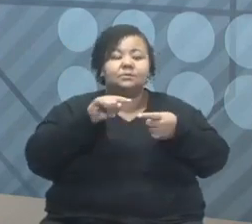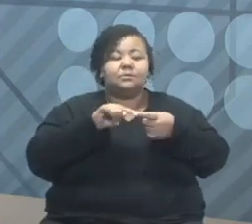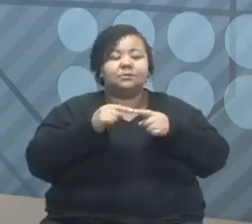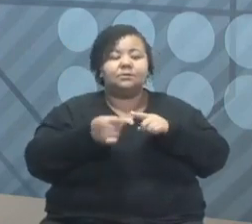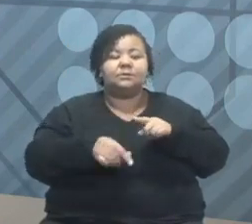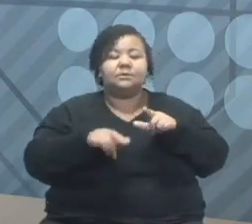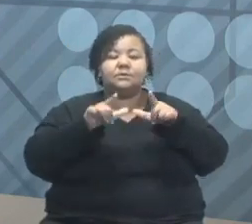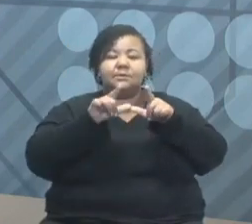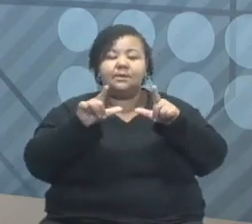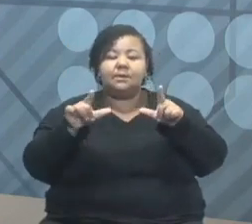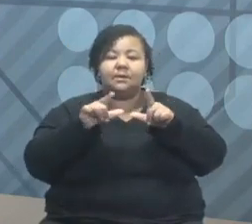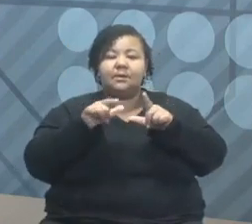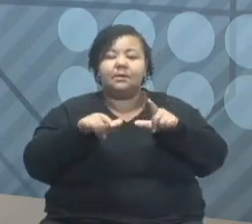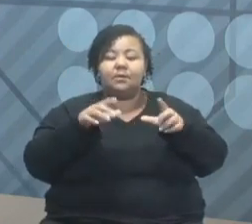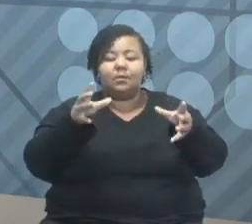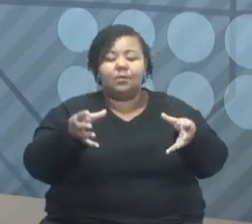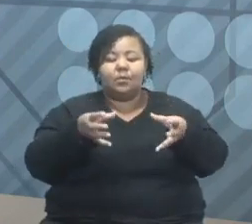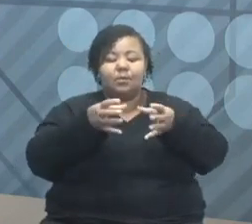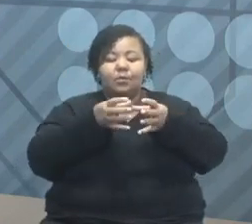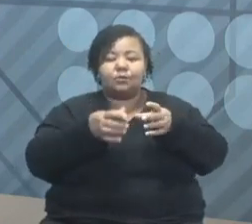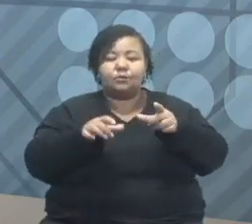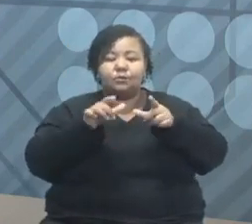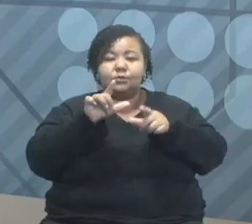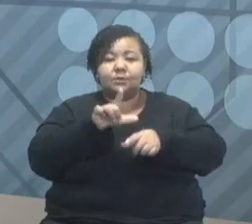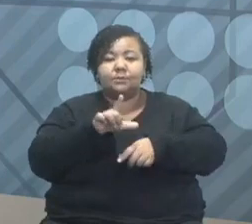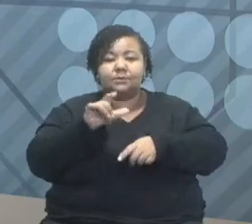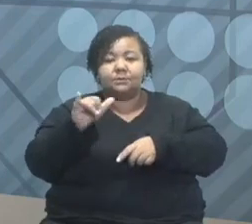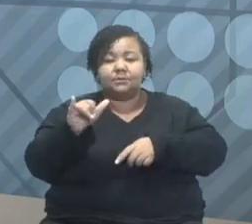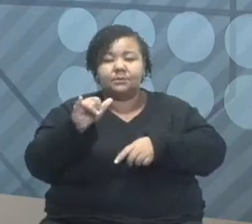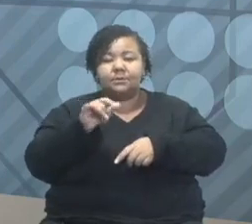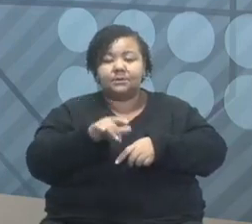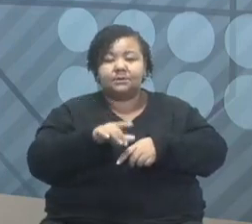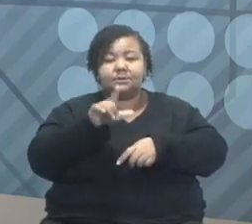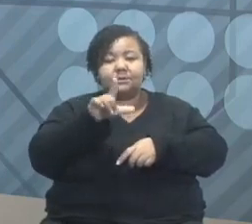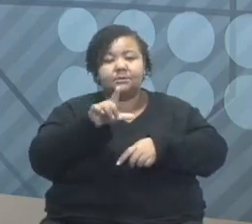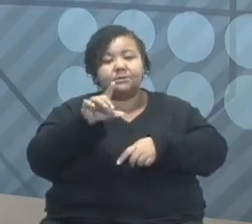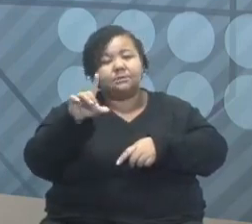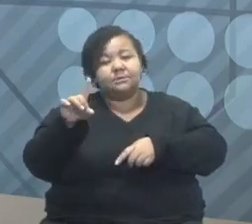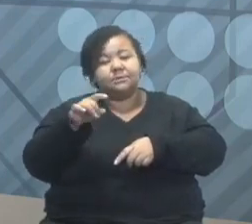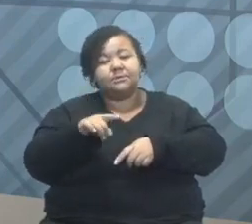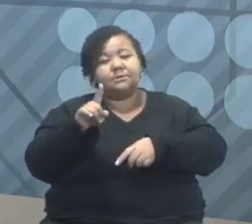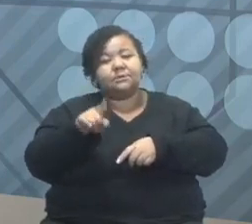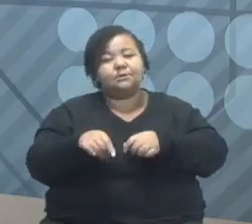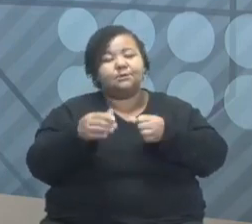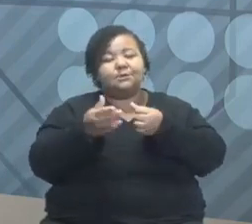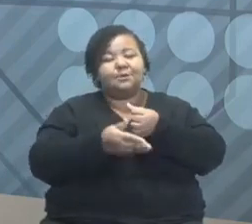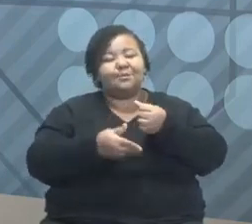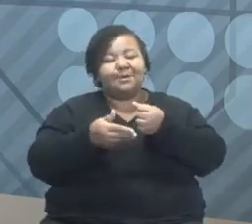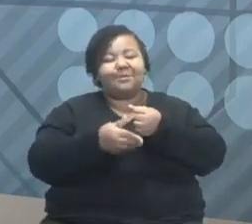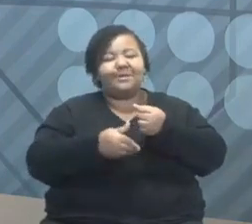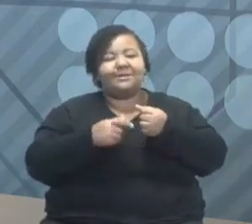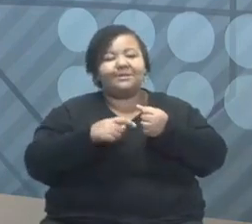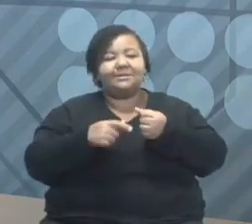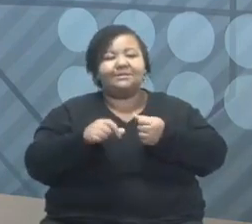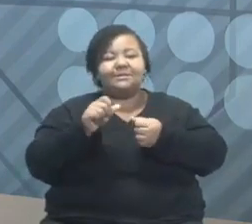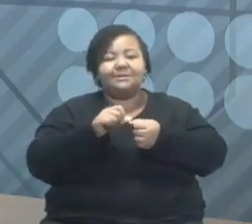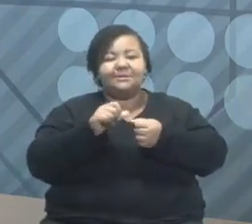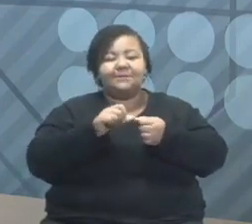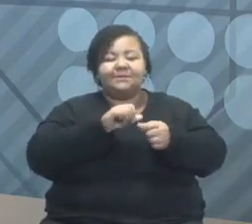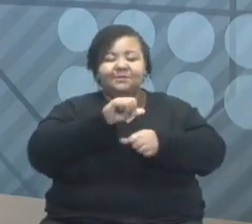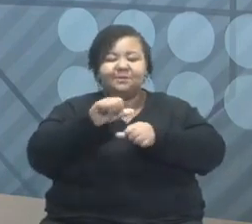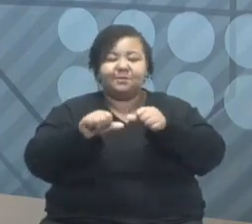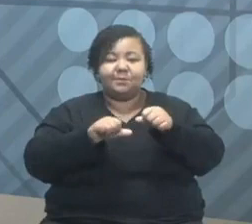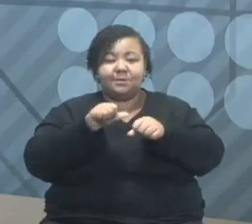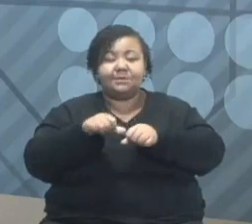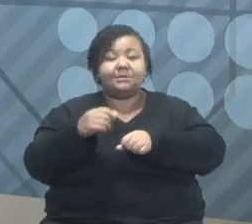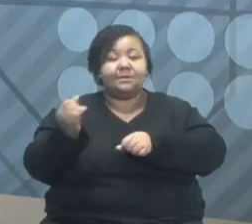combinação linear, conjuntos linearmente independentes, dependentes, uma base, e até que pode ser realizada a mudança de base.